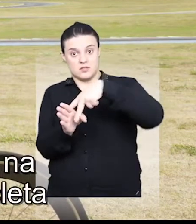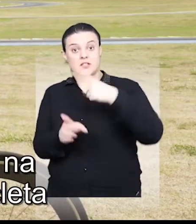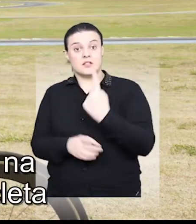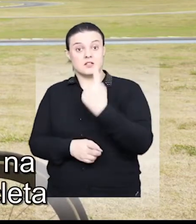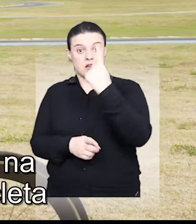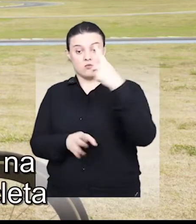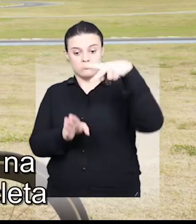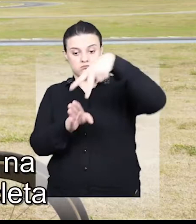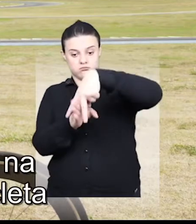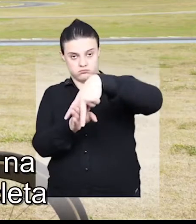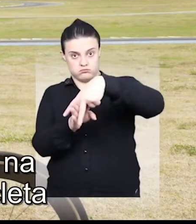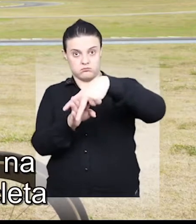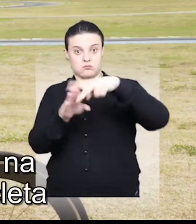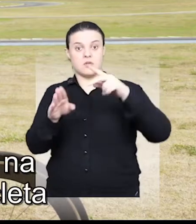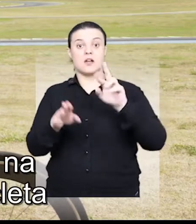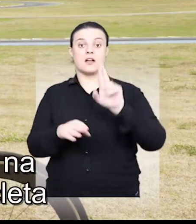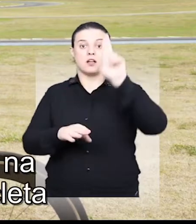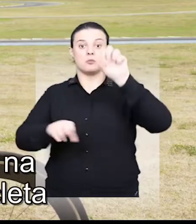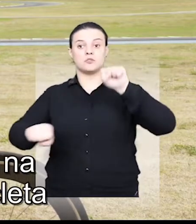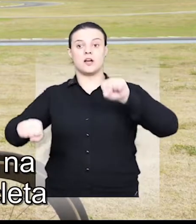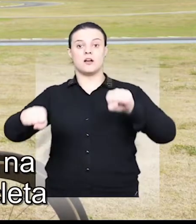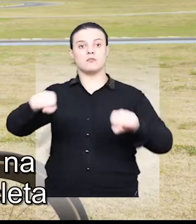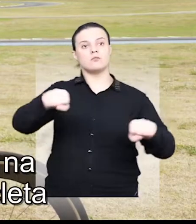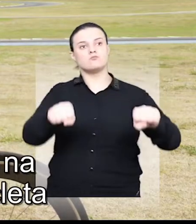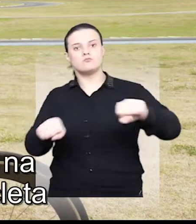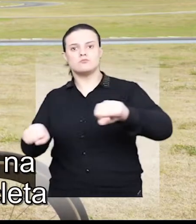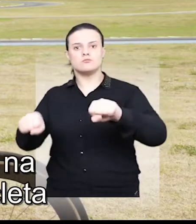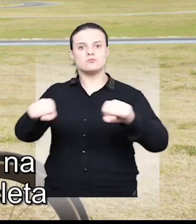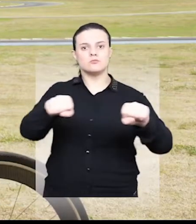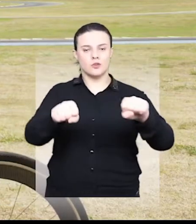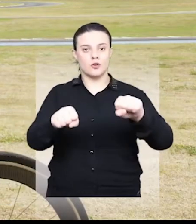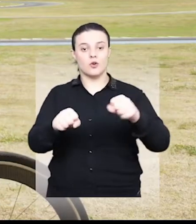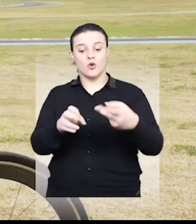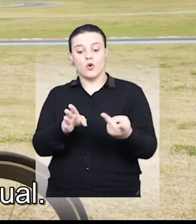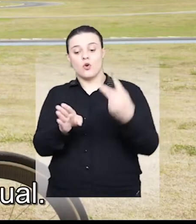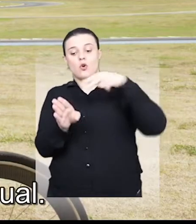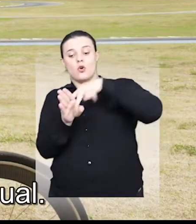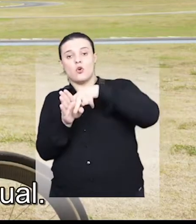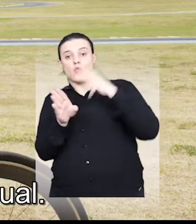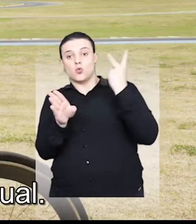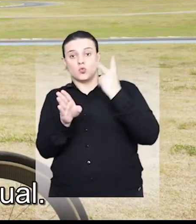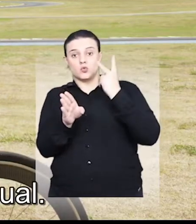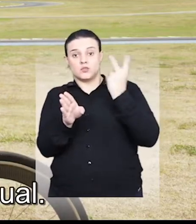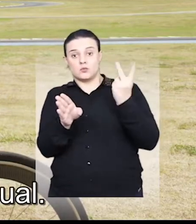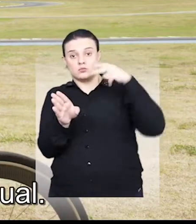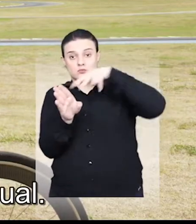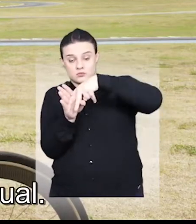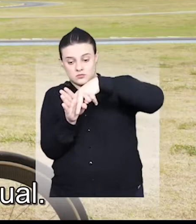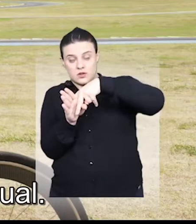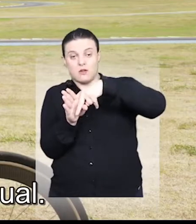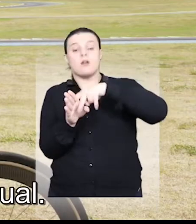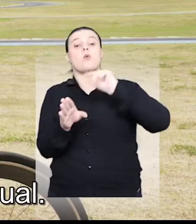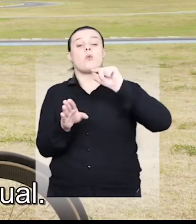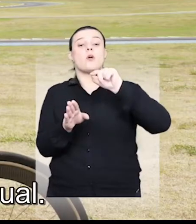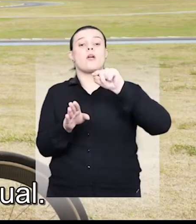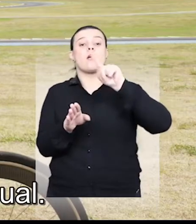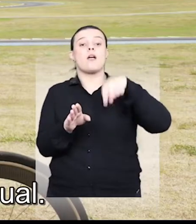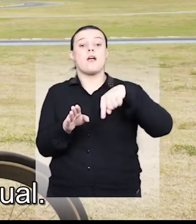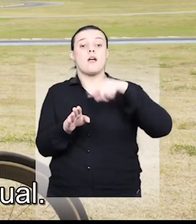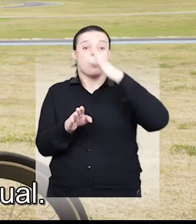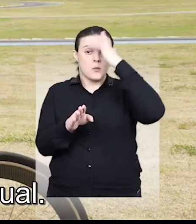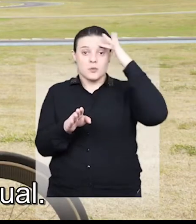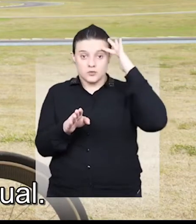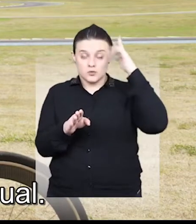geralmente tem um atleta guia na frente, que conduz a direção da bicicleta, e o atleta que vai junto do guia, que